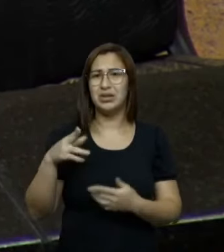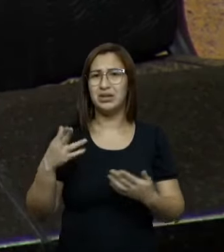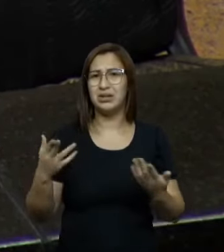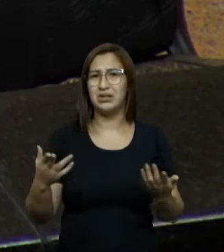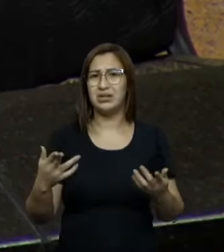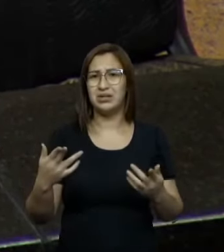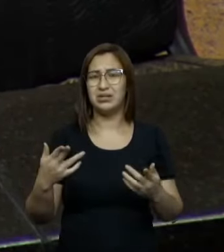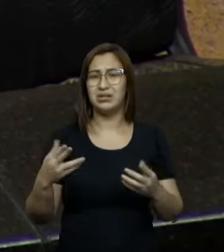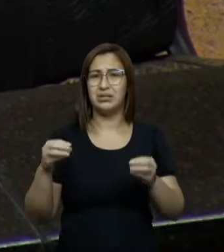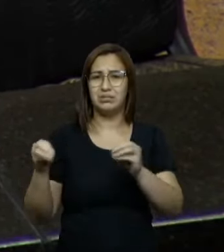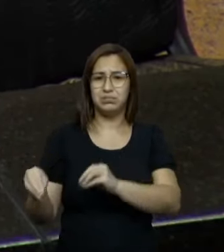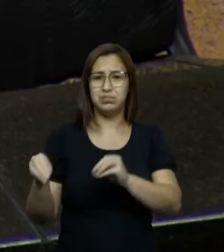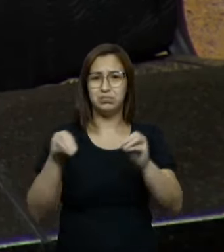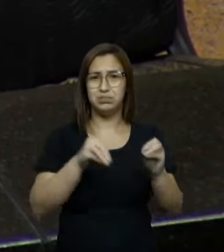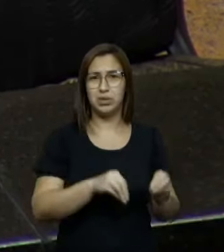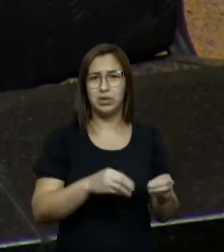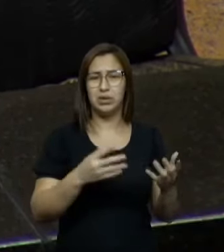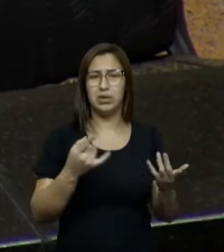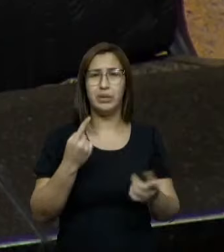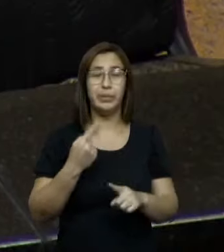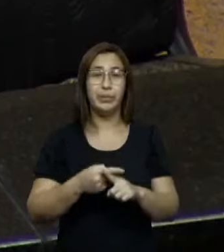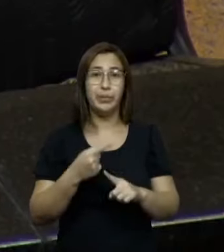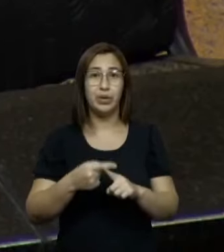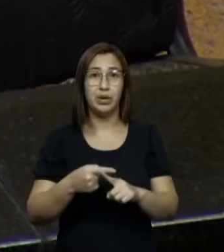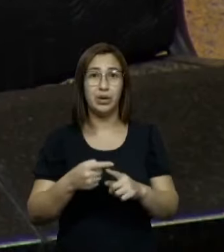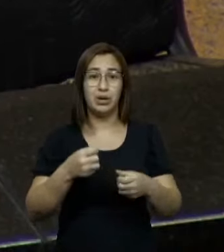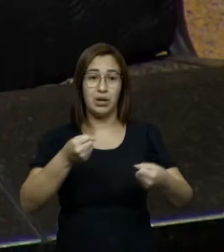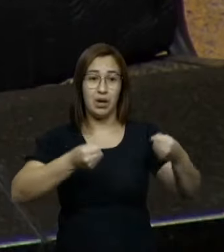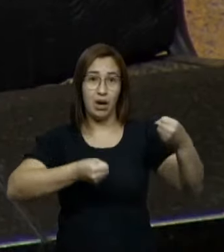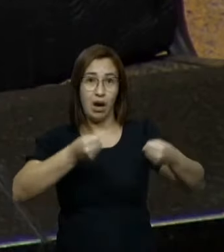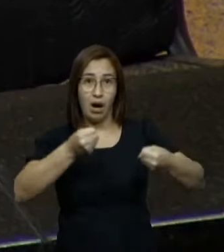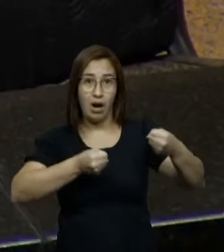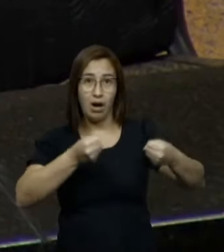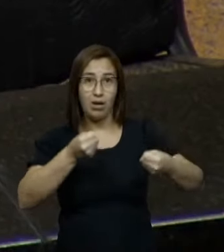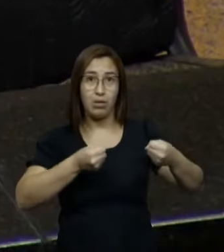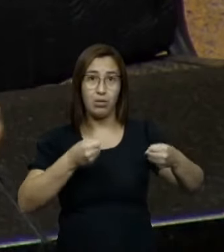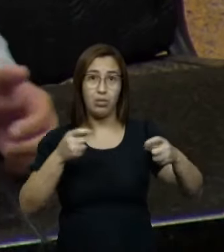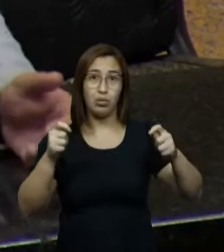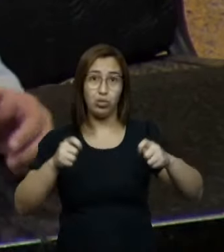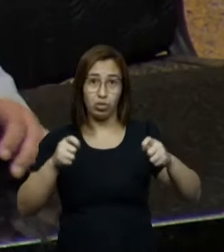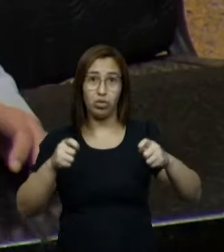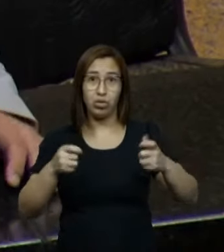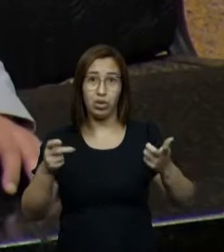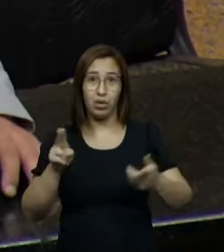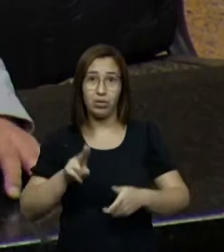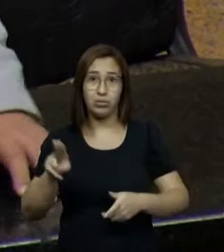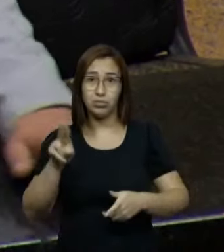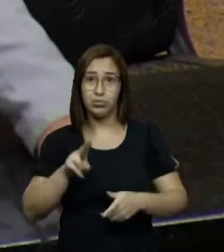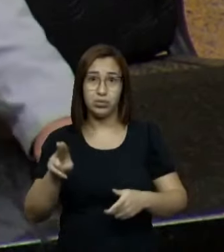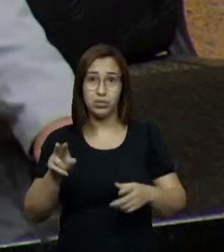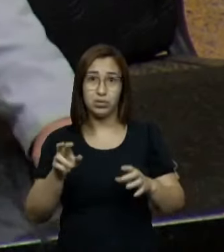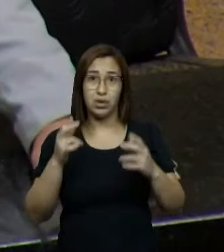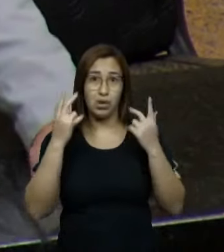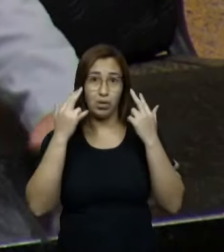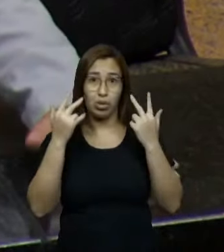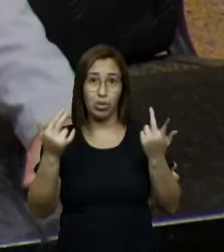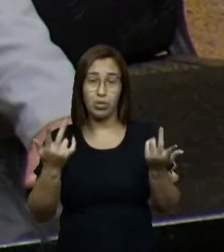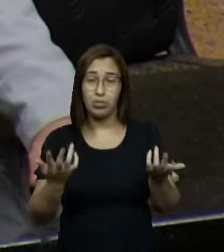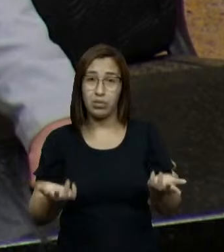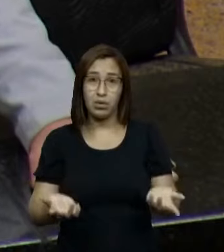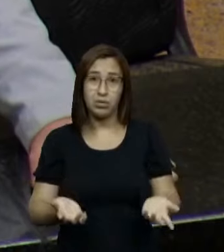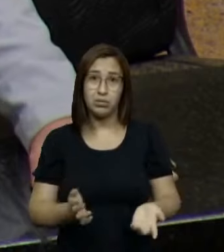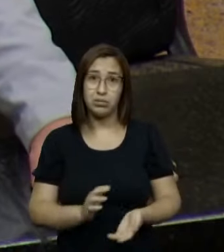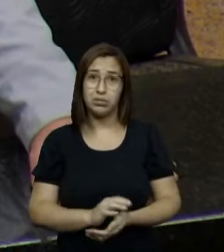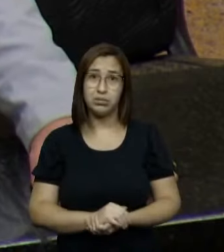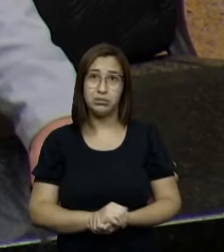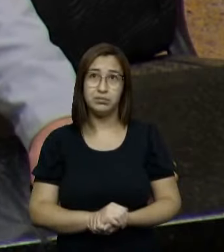tendo em vista que você, de carro, você vai de uma ponta a ponta, de um extremo, do litoral até o extremo oeste,